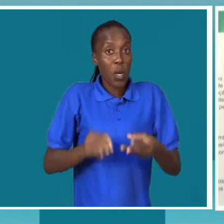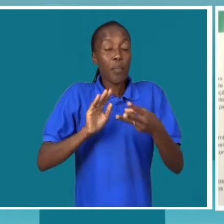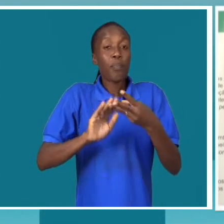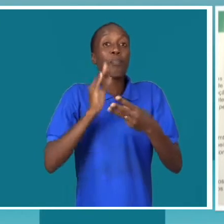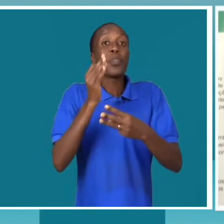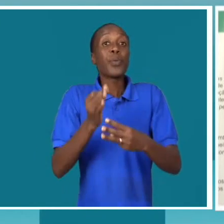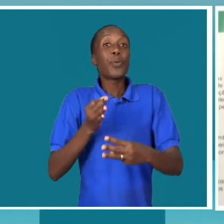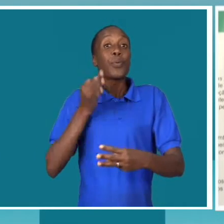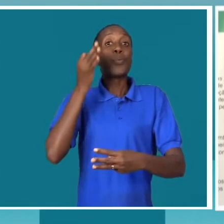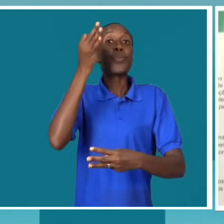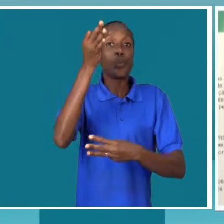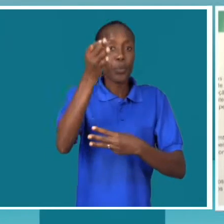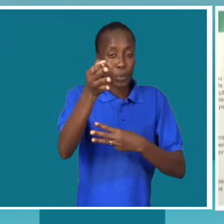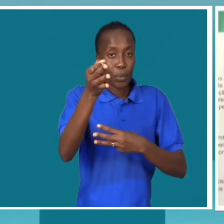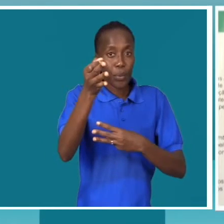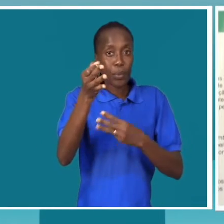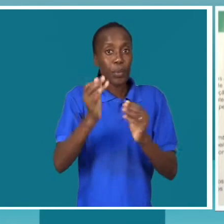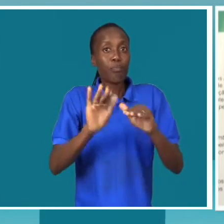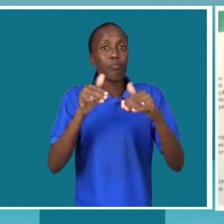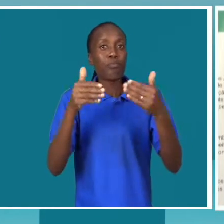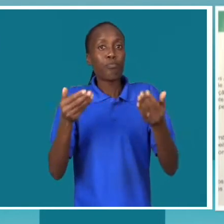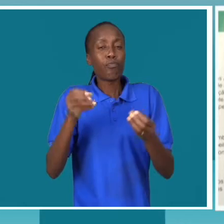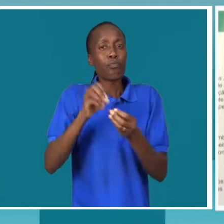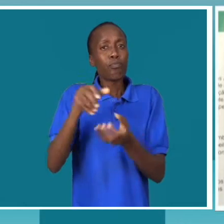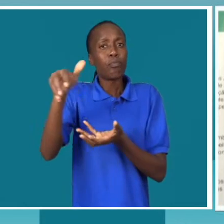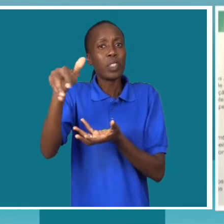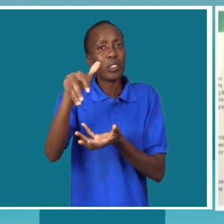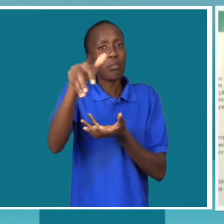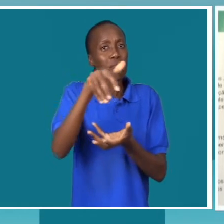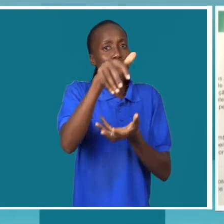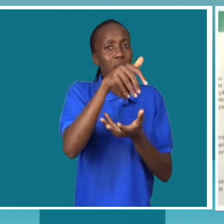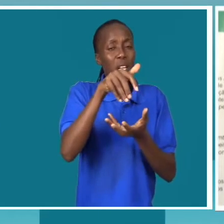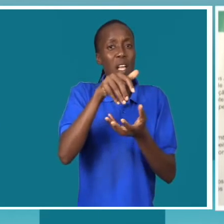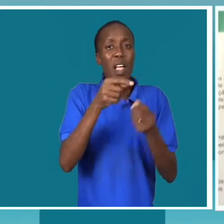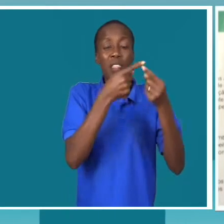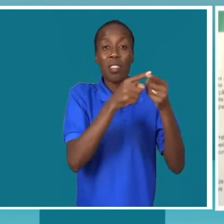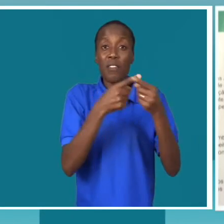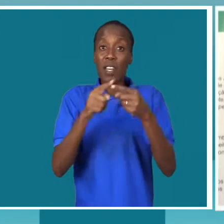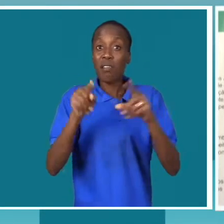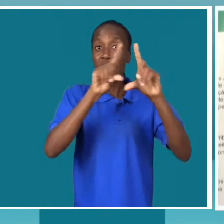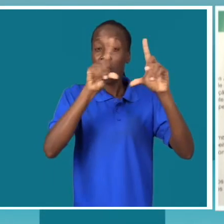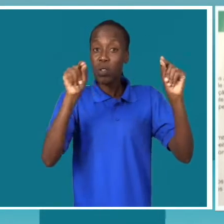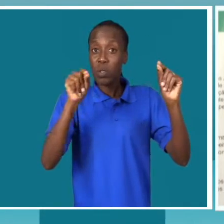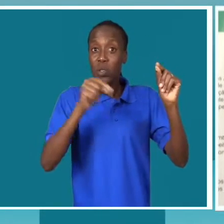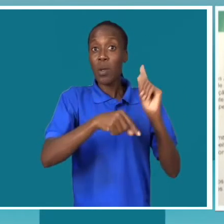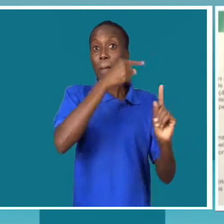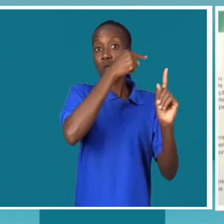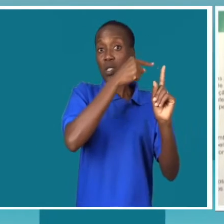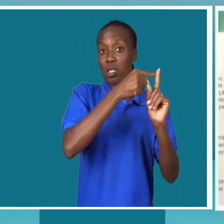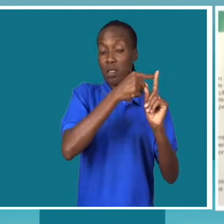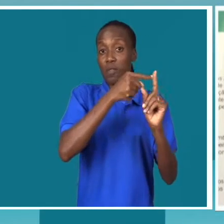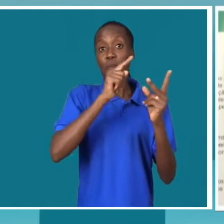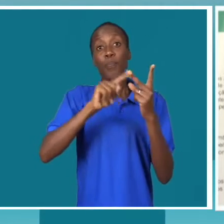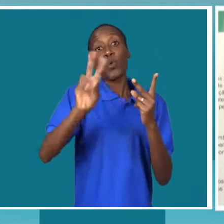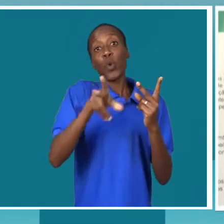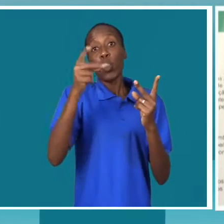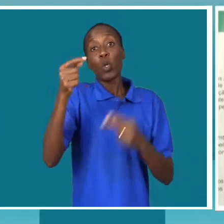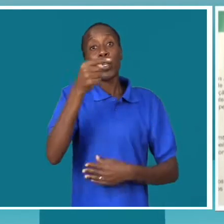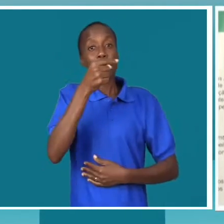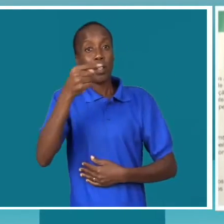e o que será no futuro. Foram levantados vários aspectos positivos, outros negativos.